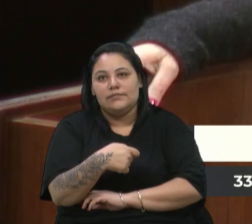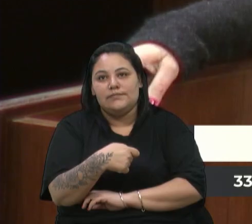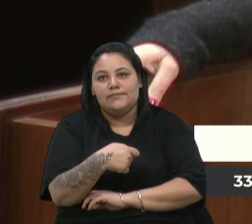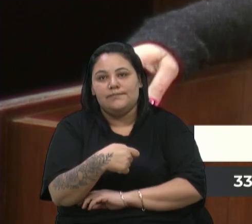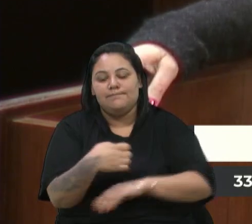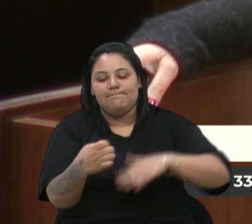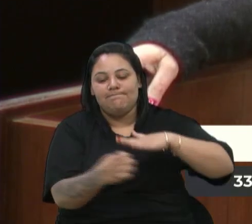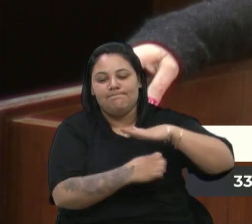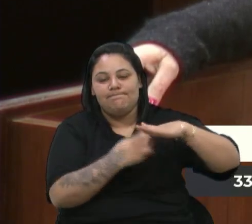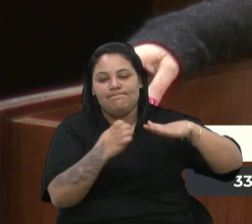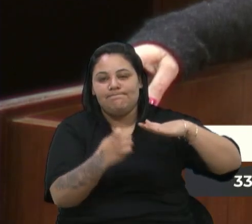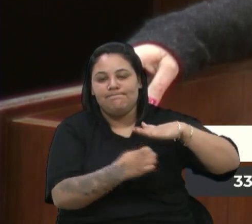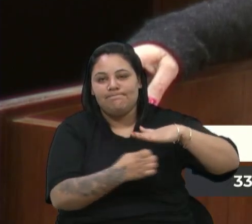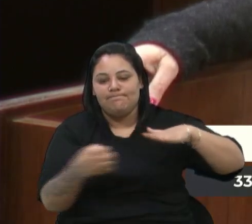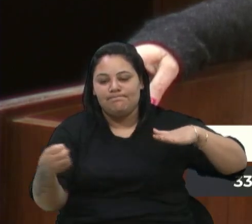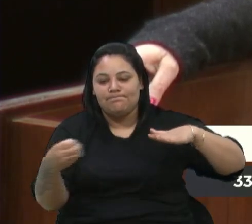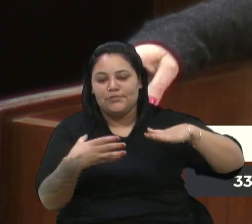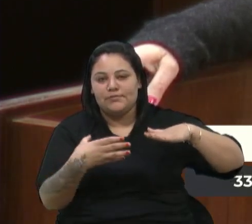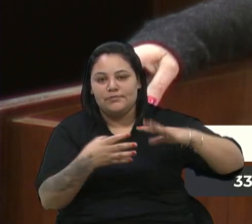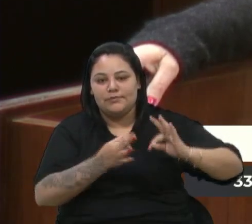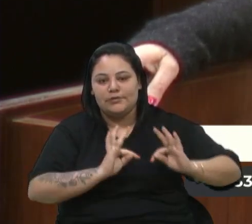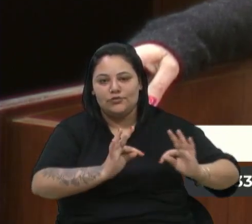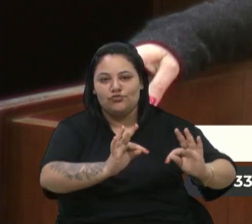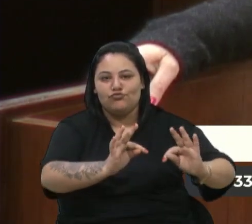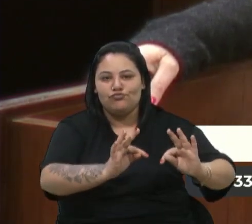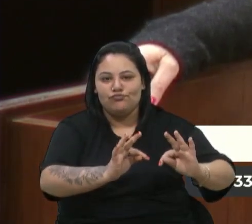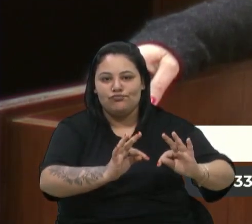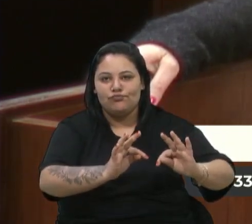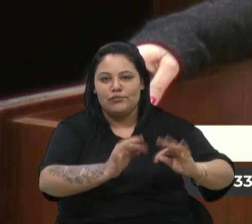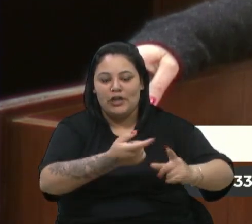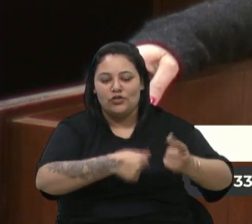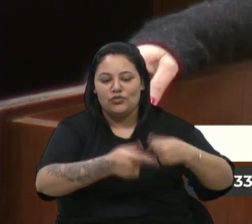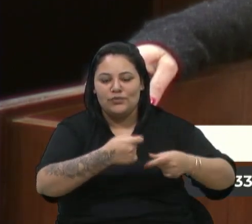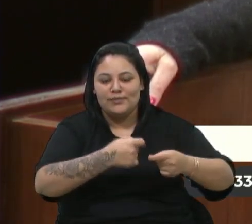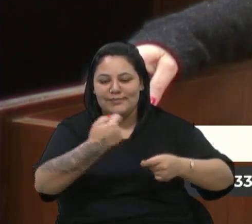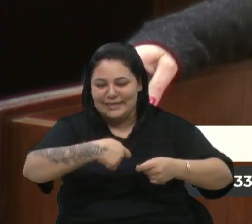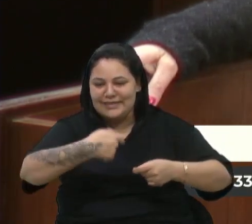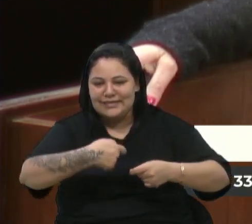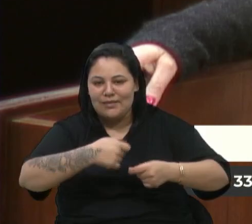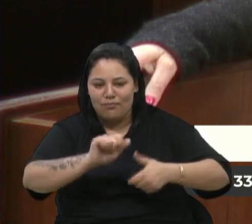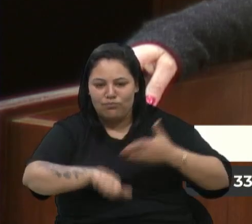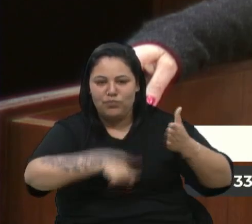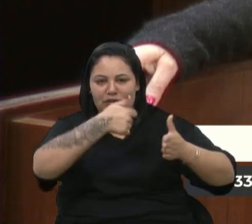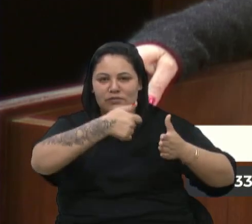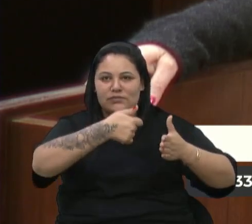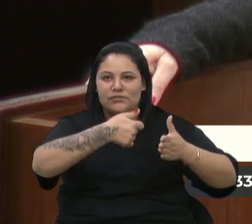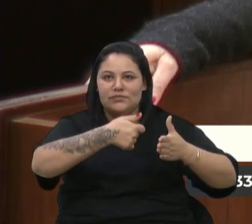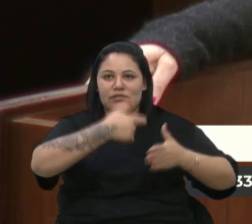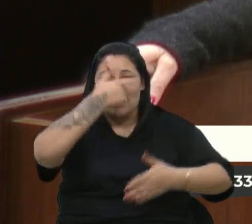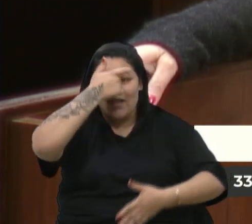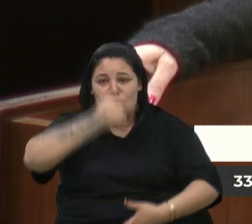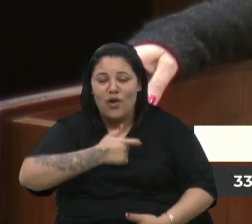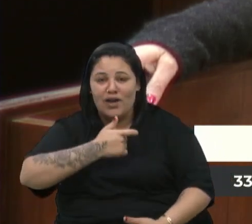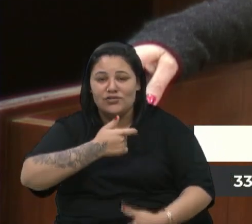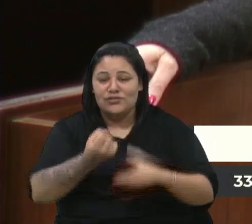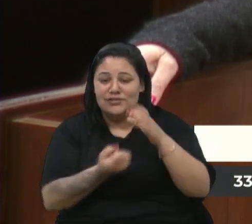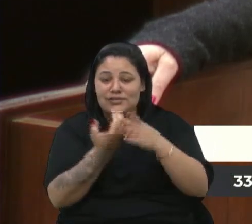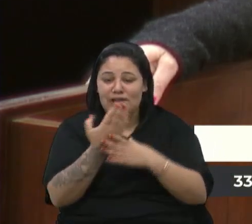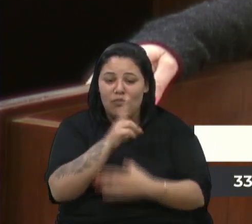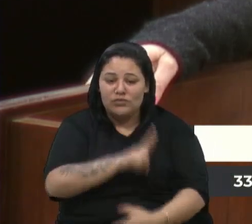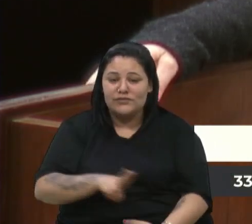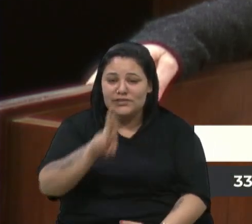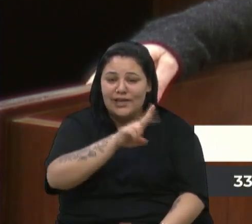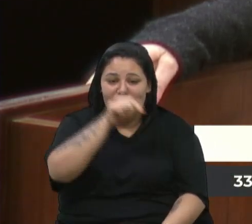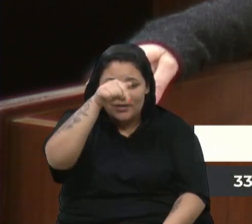né? A economia, ela tem que se reindustrializar. Talvez a criação de uma universidade nesse sentido